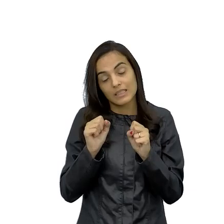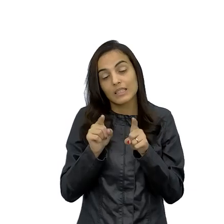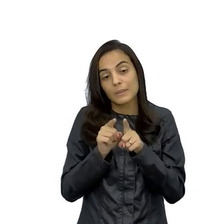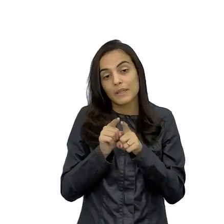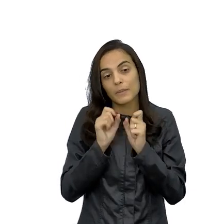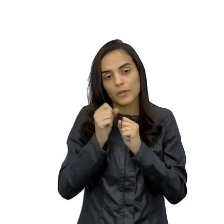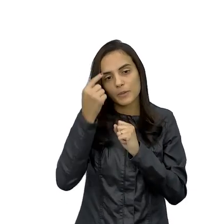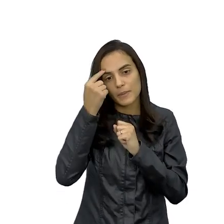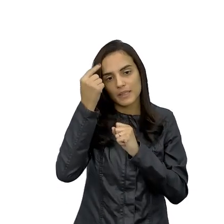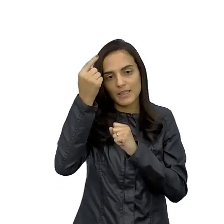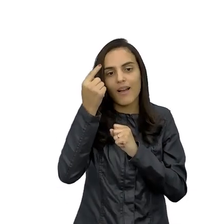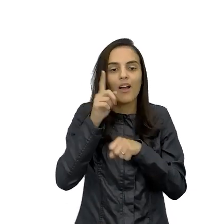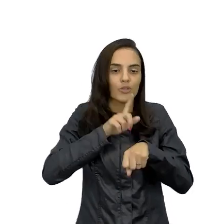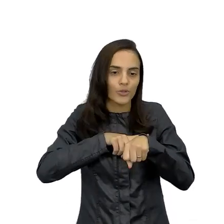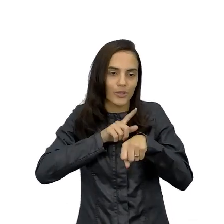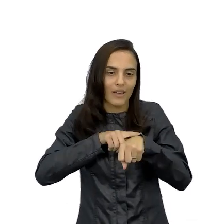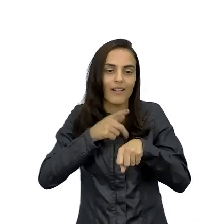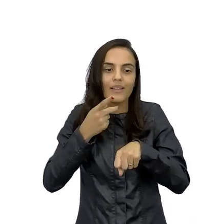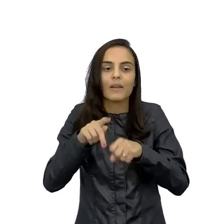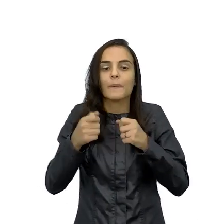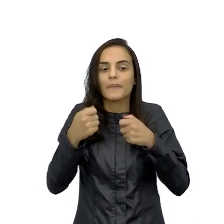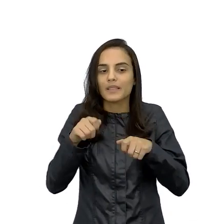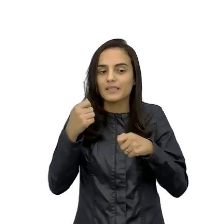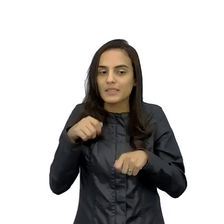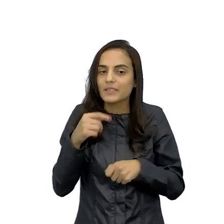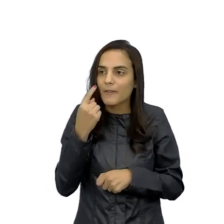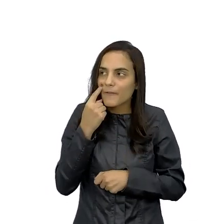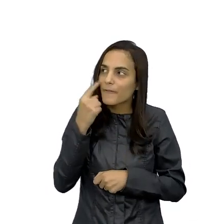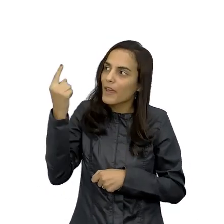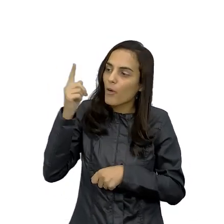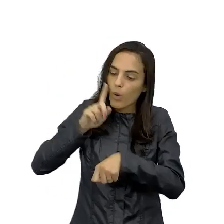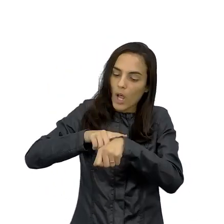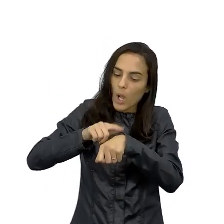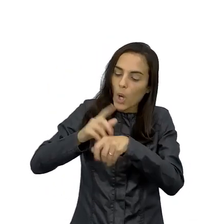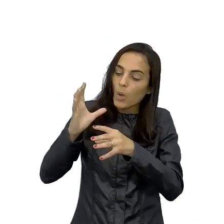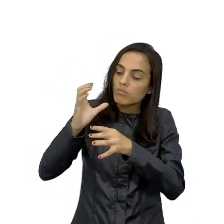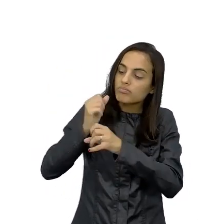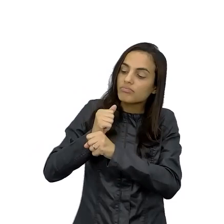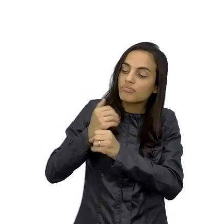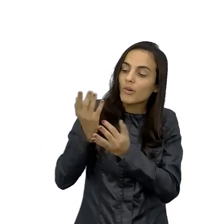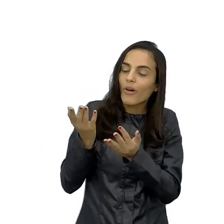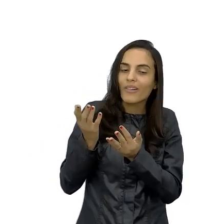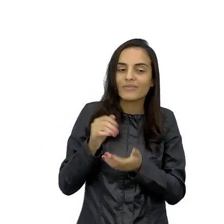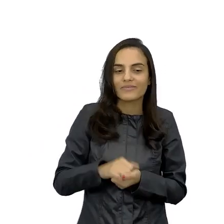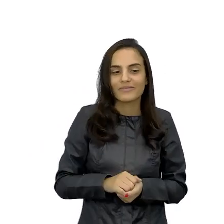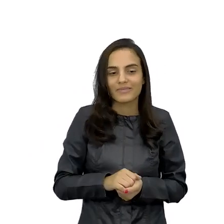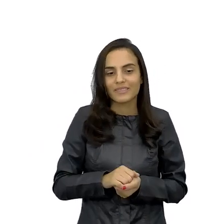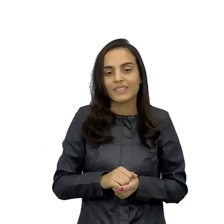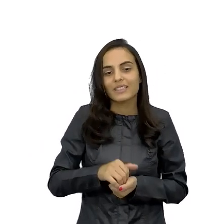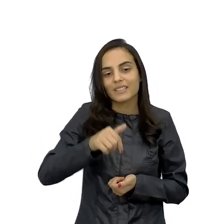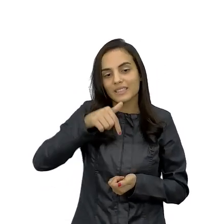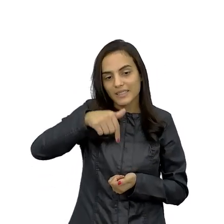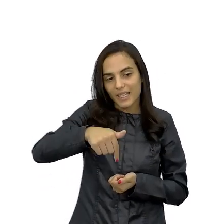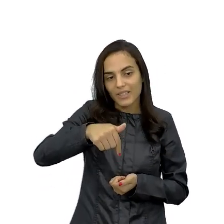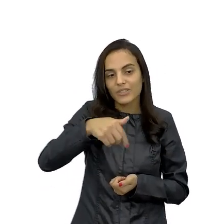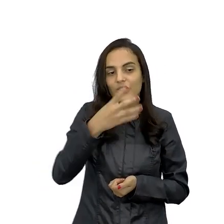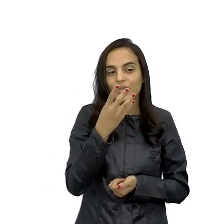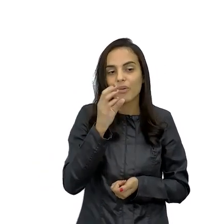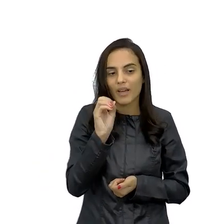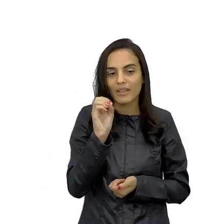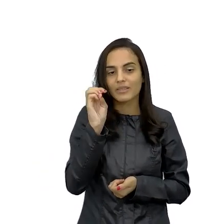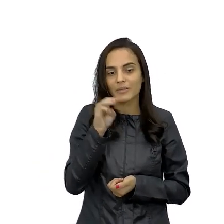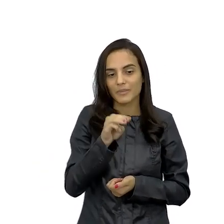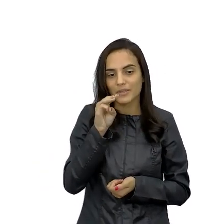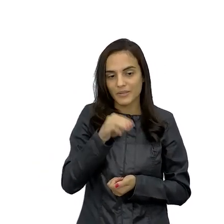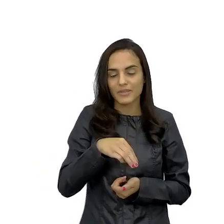porque como ele está falando de horário, ele precisa fazer a leitura do relógio. Qual é a leitura do relógio? 7 horas e 40 minutos.